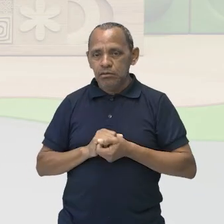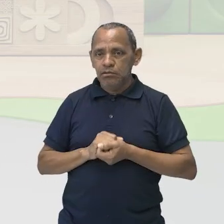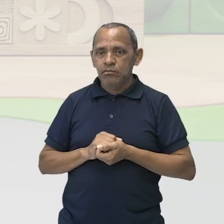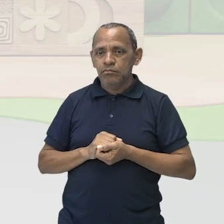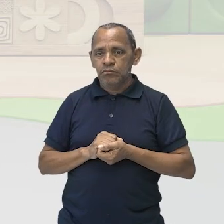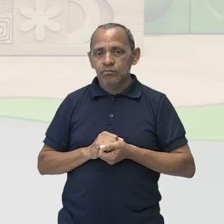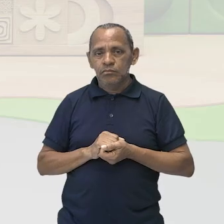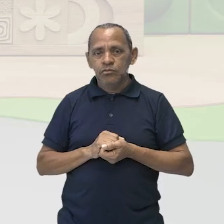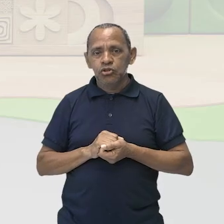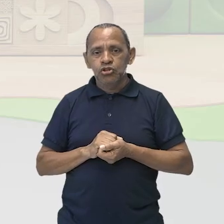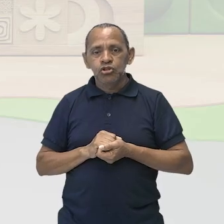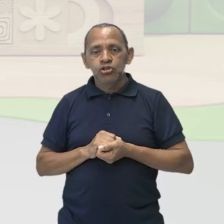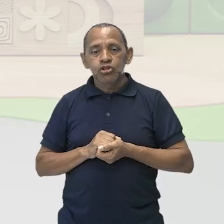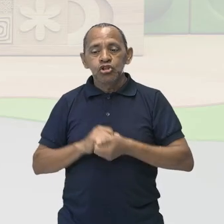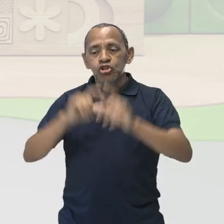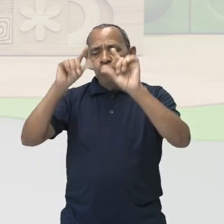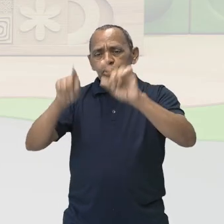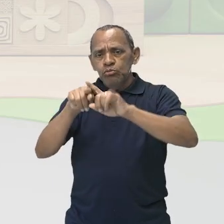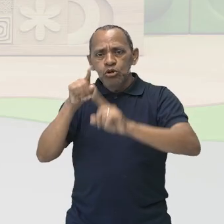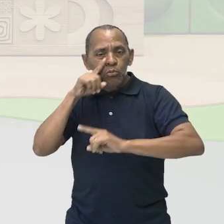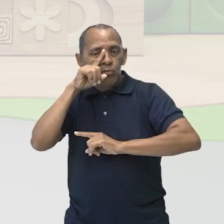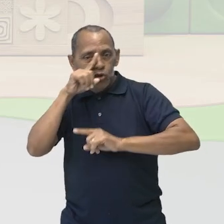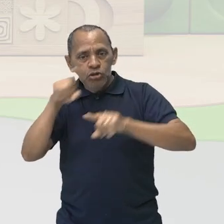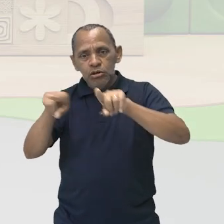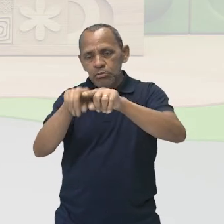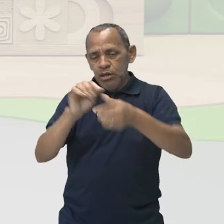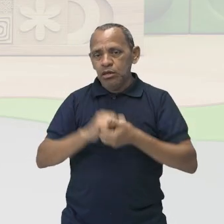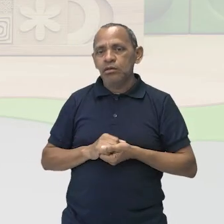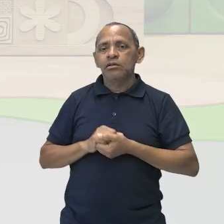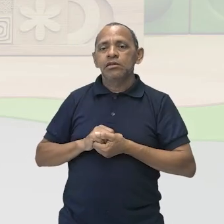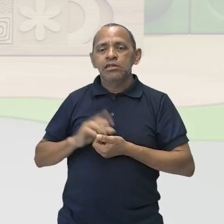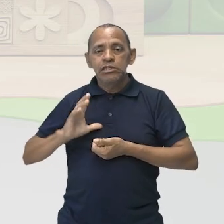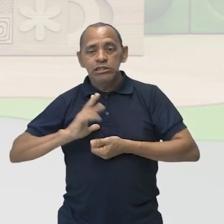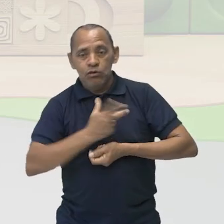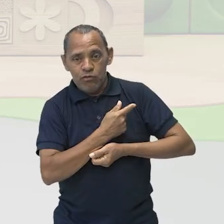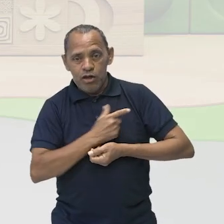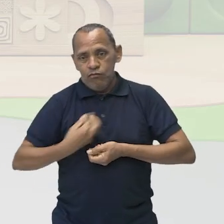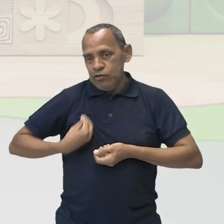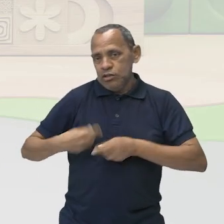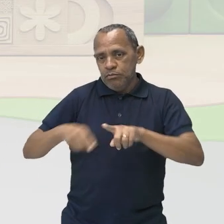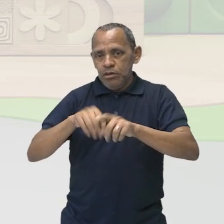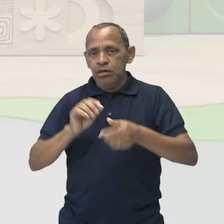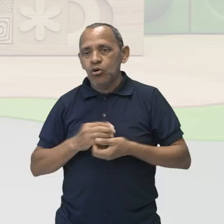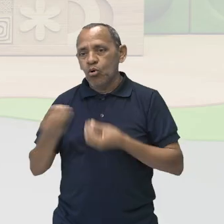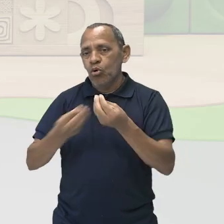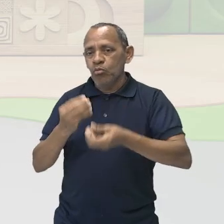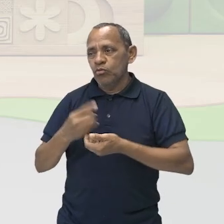vidas. Bem, vamos então às fontes então, artificiais de infração.